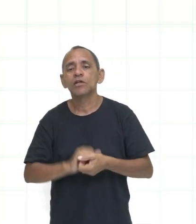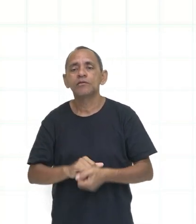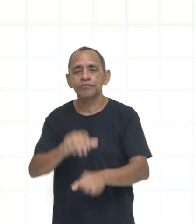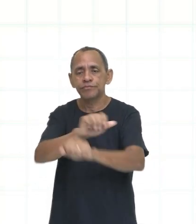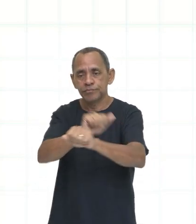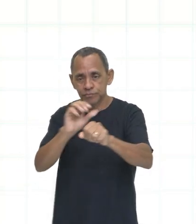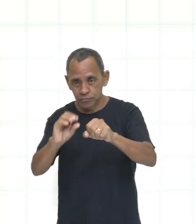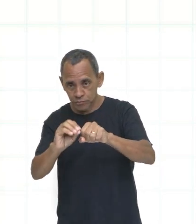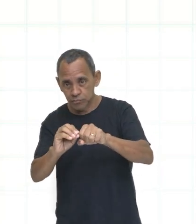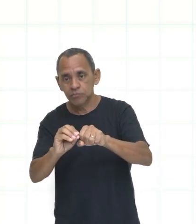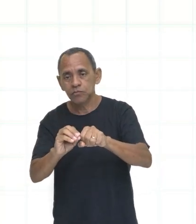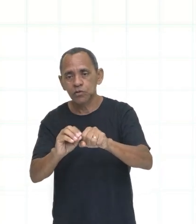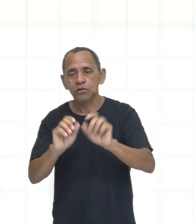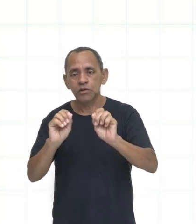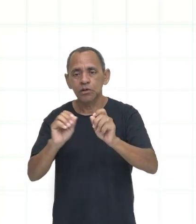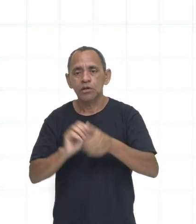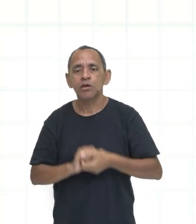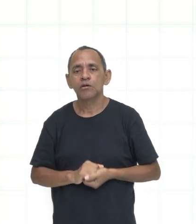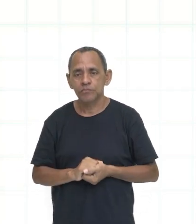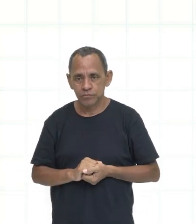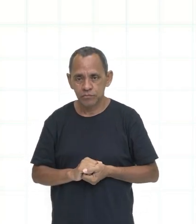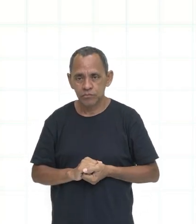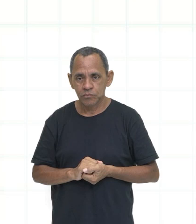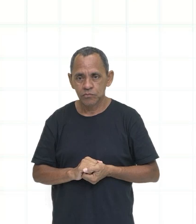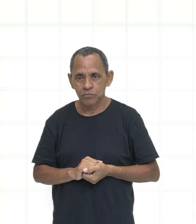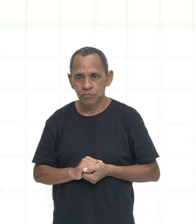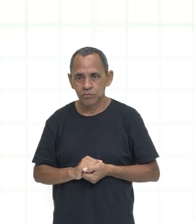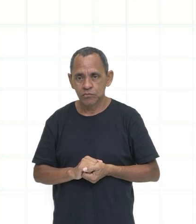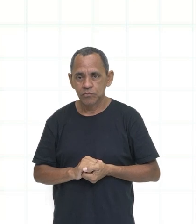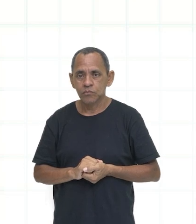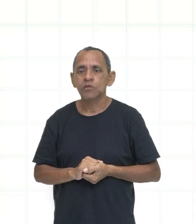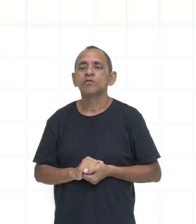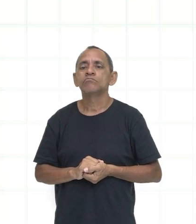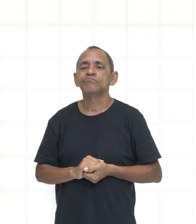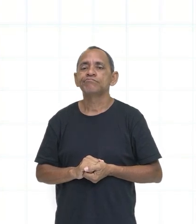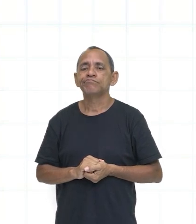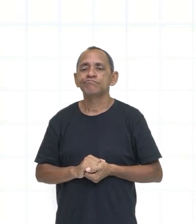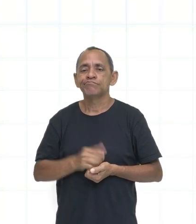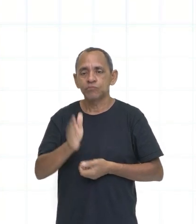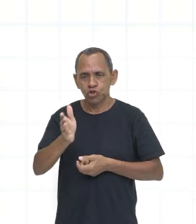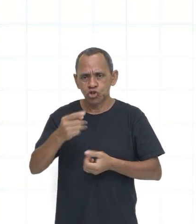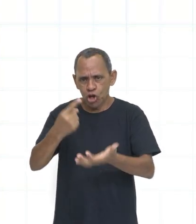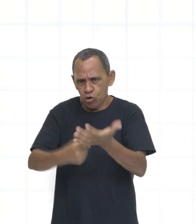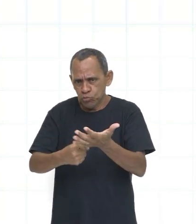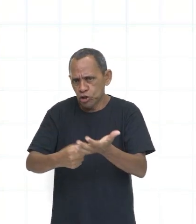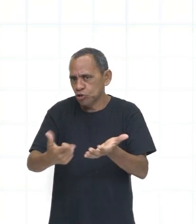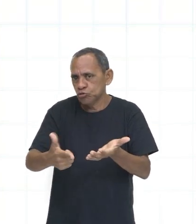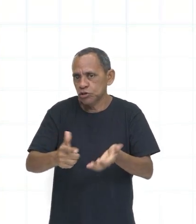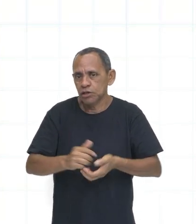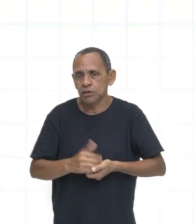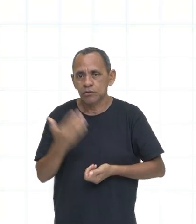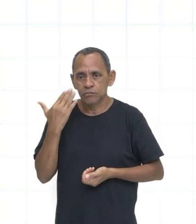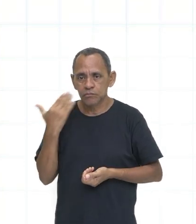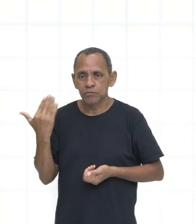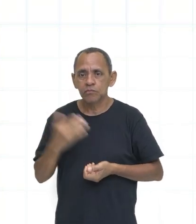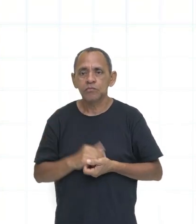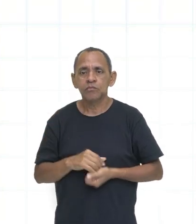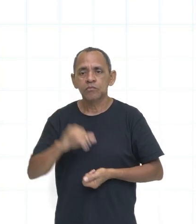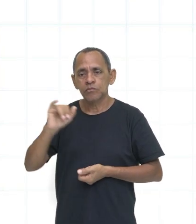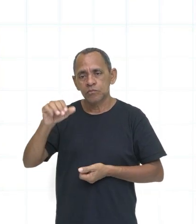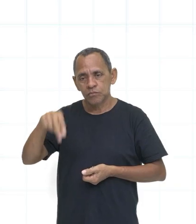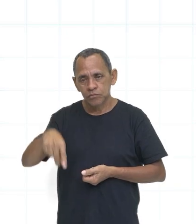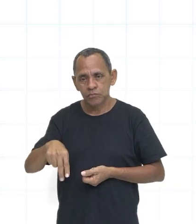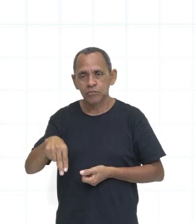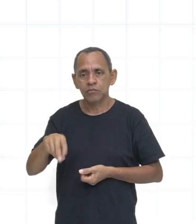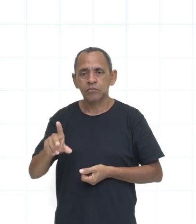são 2. Que desempenham a mesma função. Vamos ver os artigos indefinidos agora. Olha só, os artigos